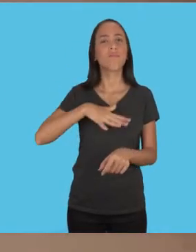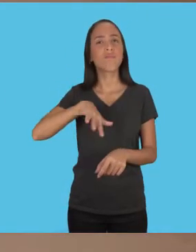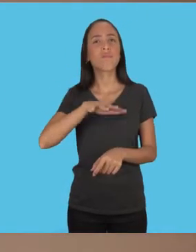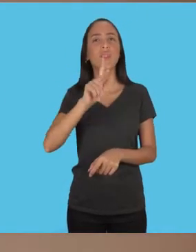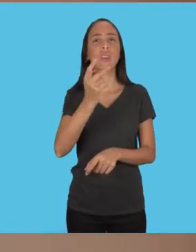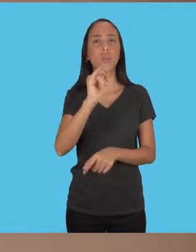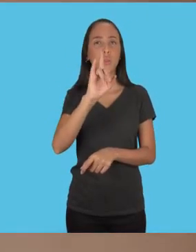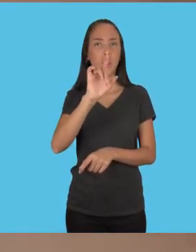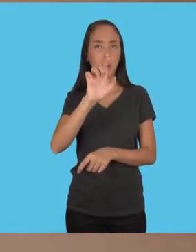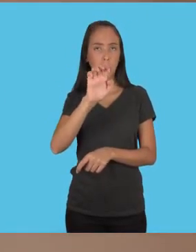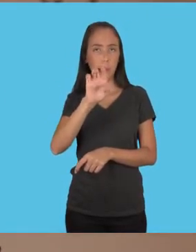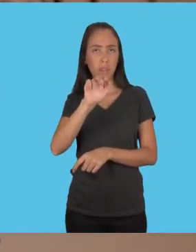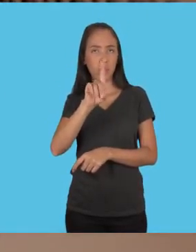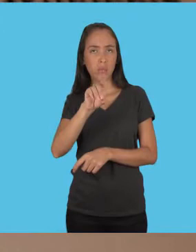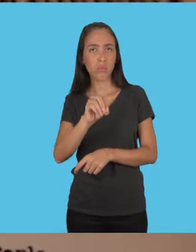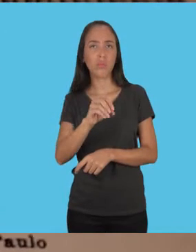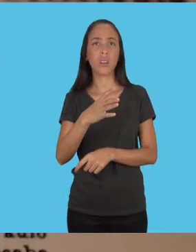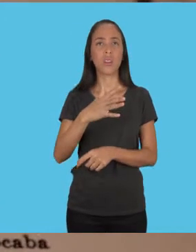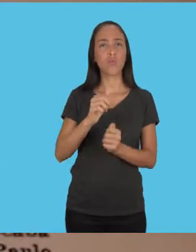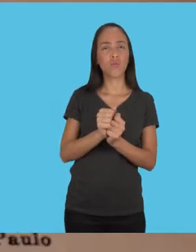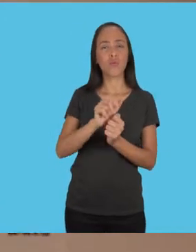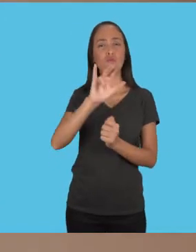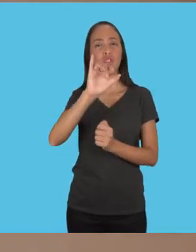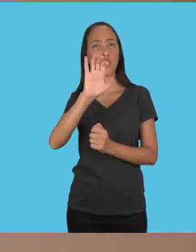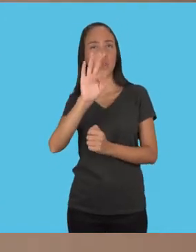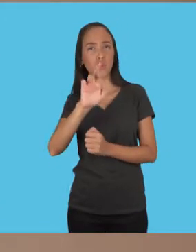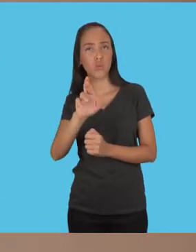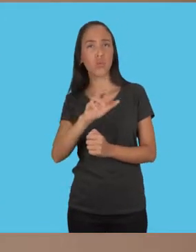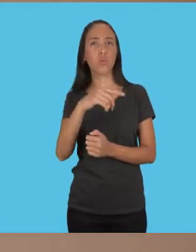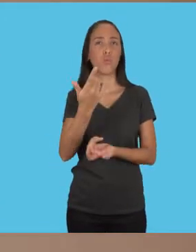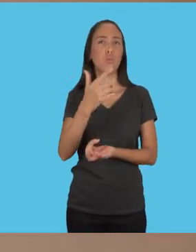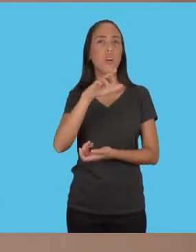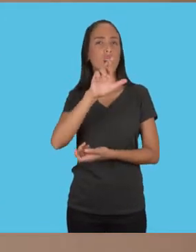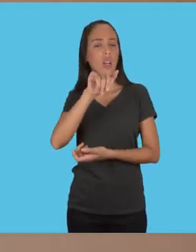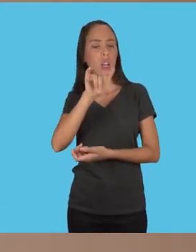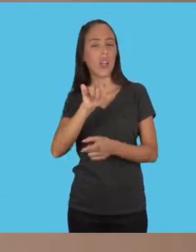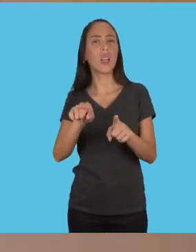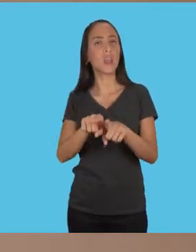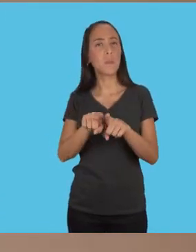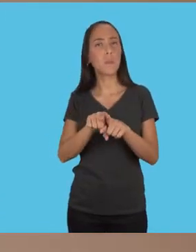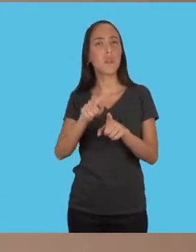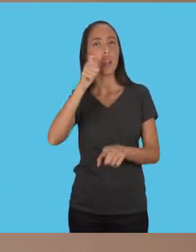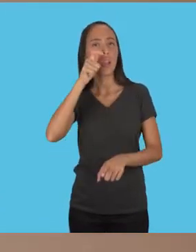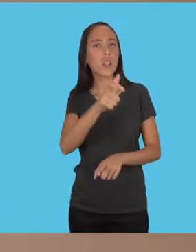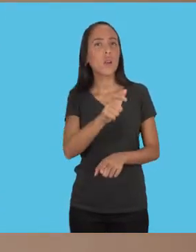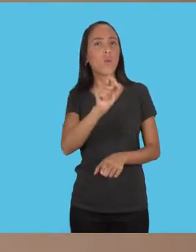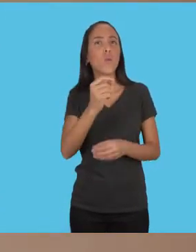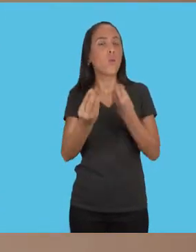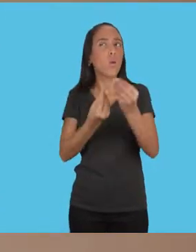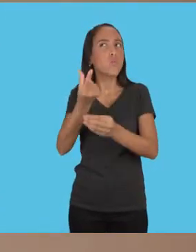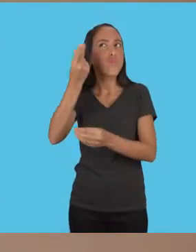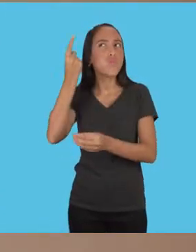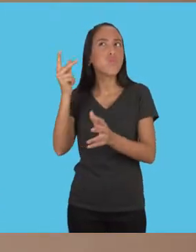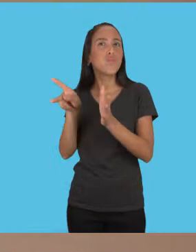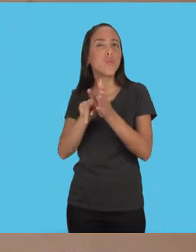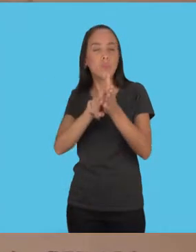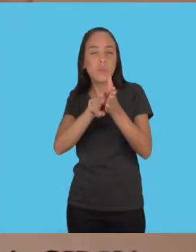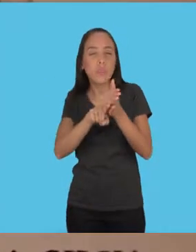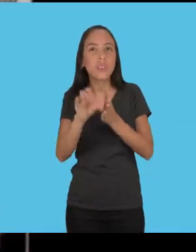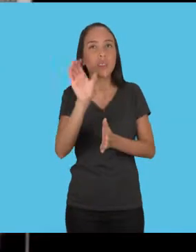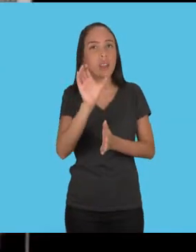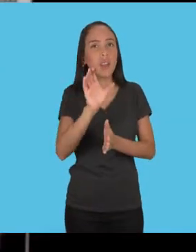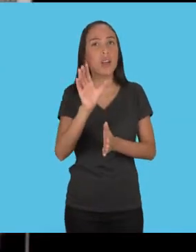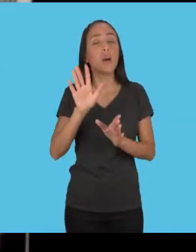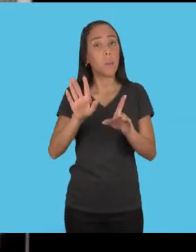Vitor, eu, o Luiz Rey, estivéssemos muito interessados na vanguarda da pesquisa científica, também estávamos